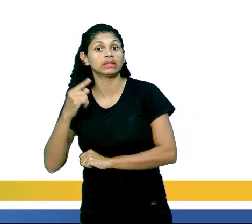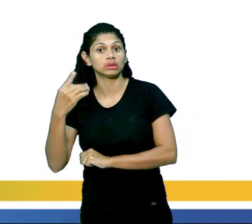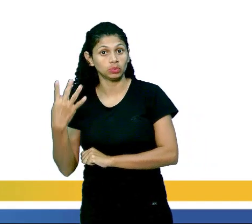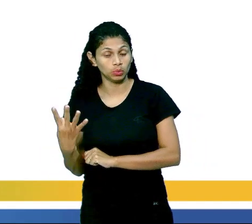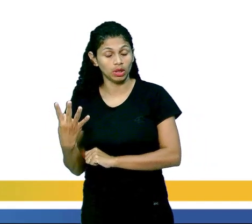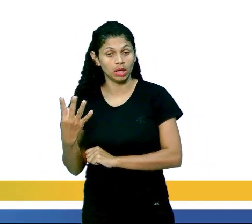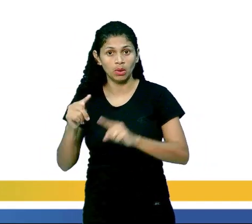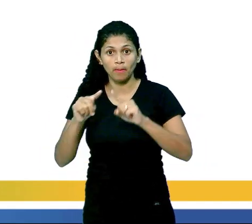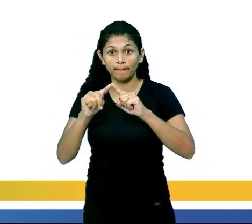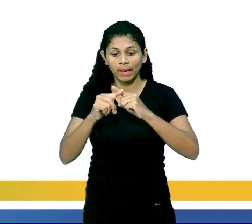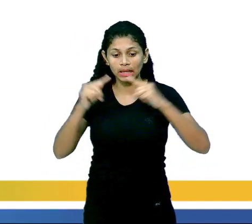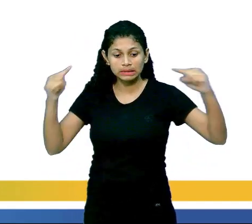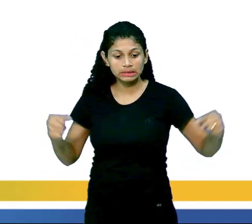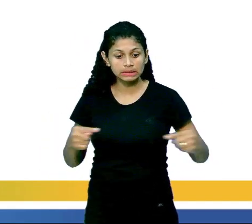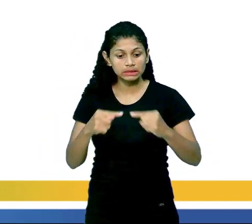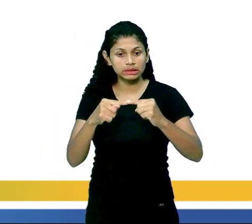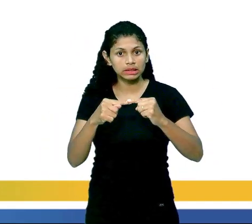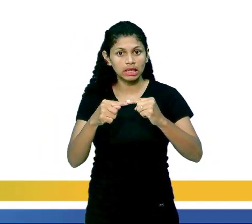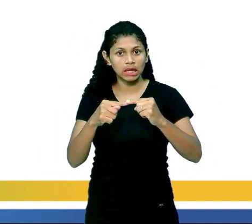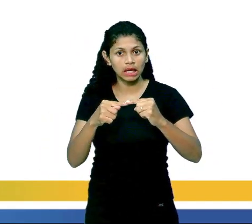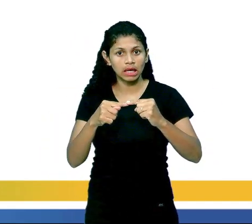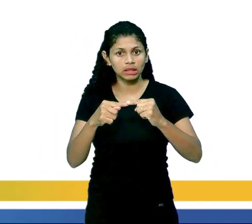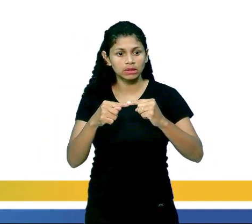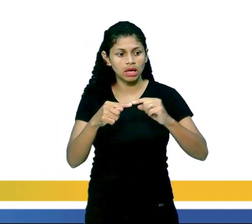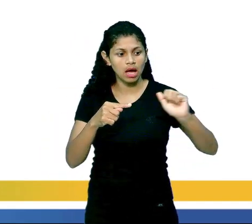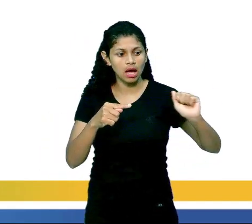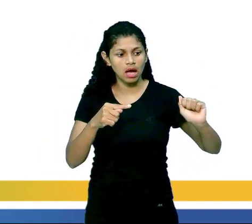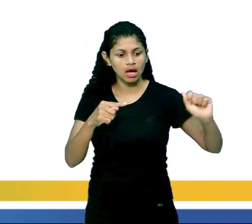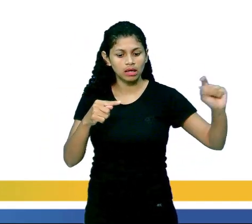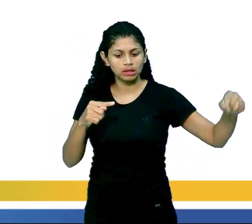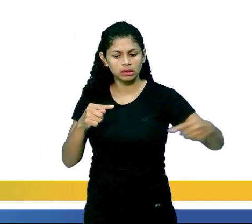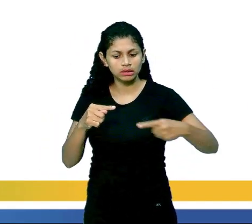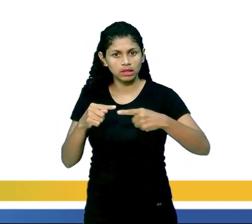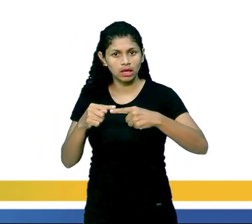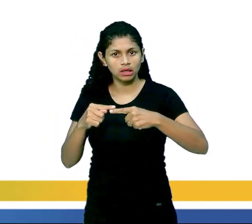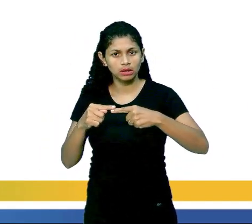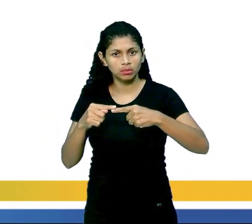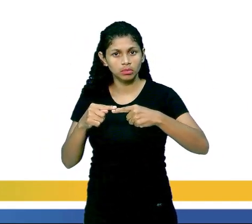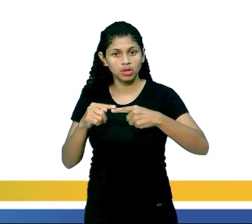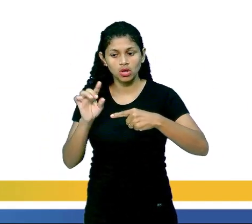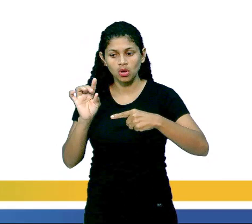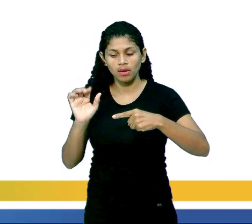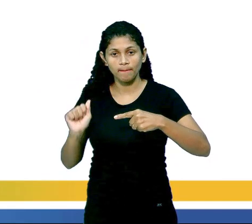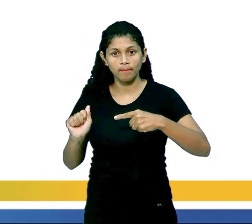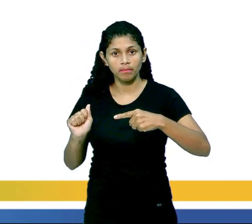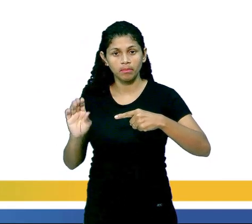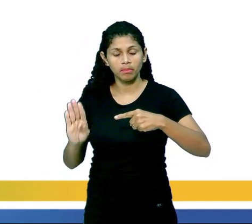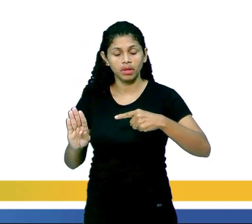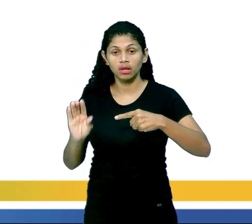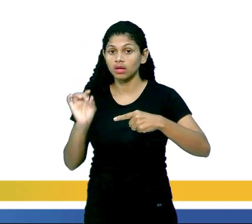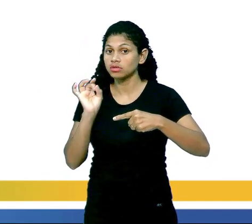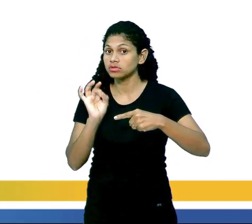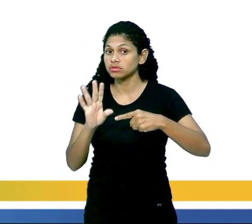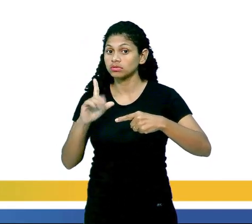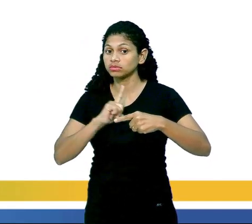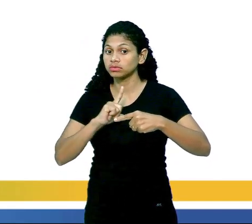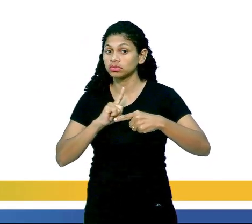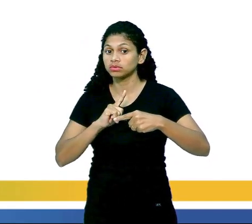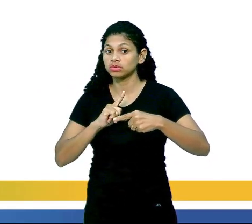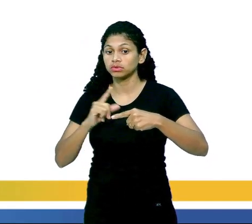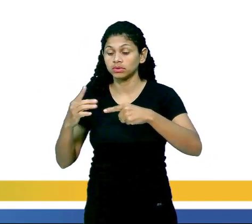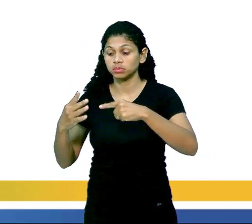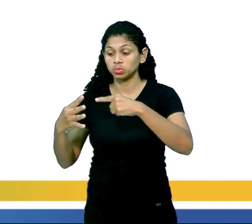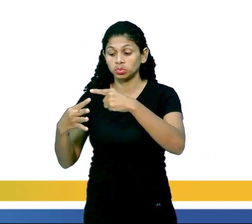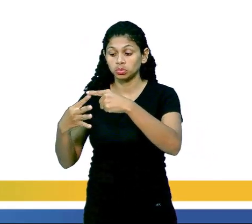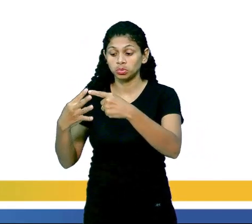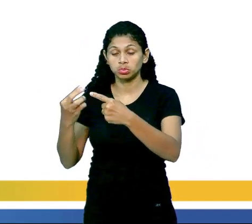um só elemento do B. 2 elementos do A, tá? Estão ligados em um elemento do B. E